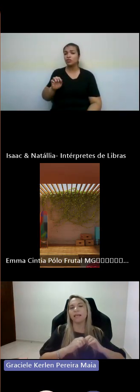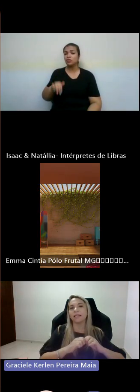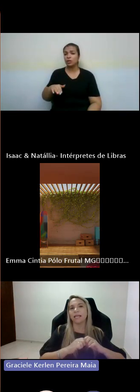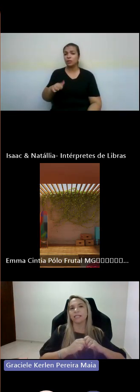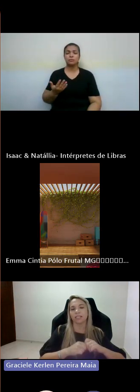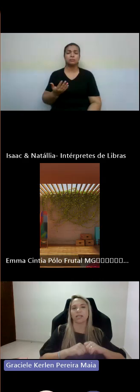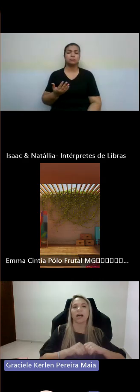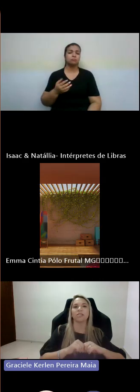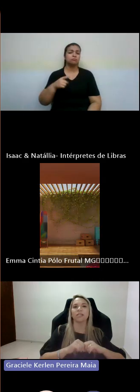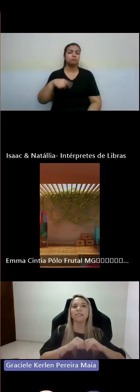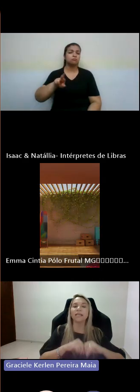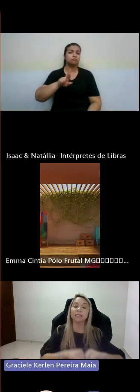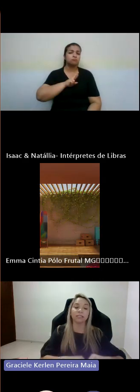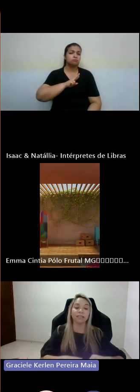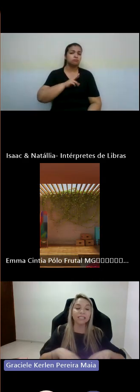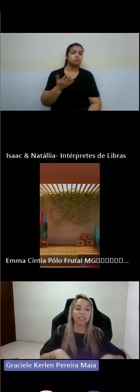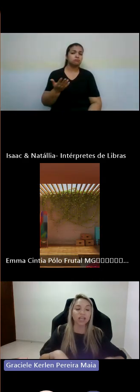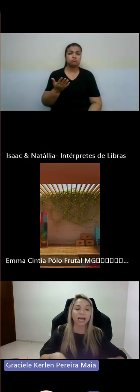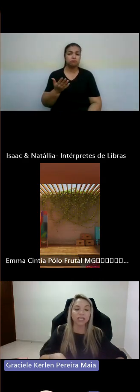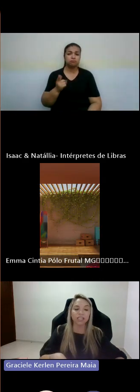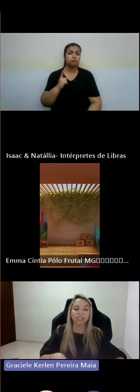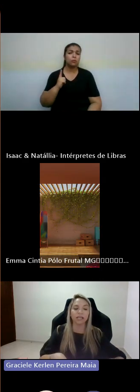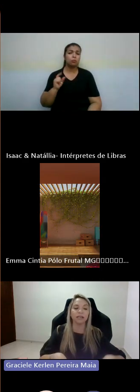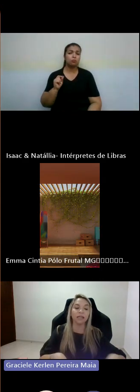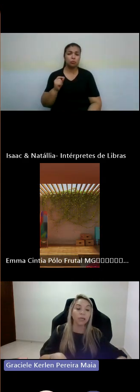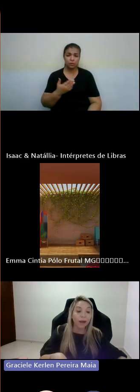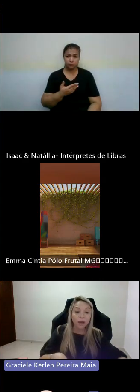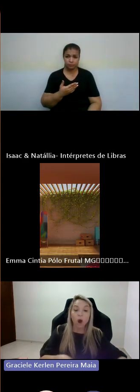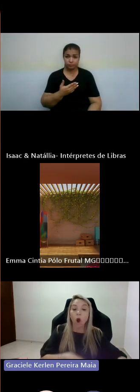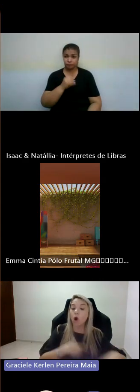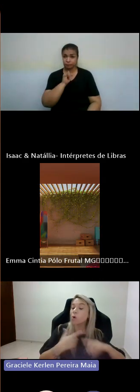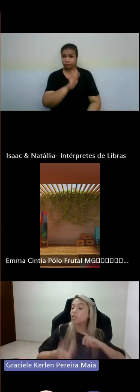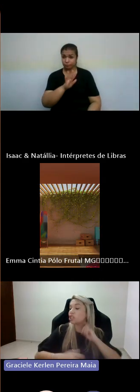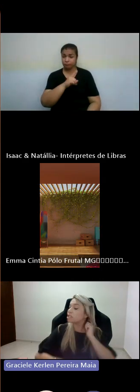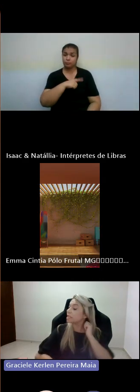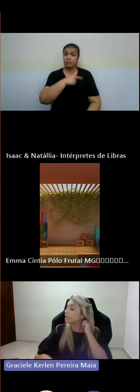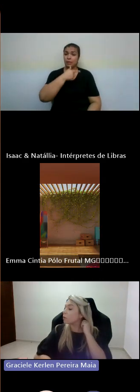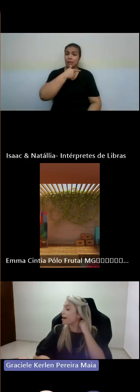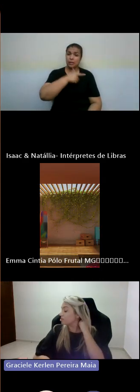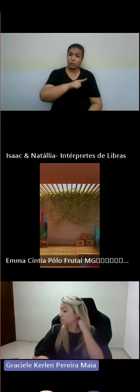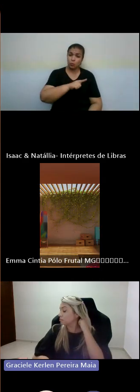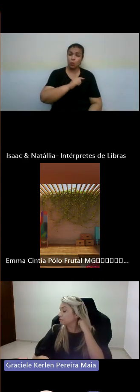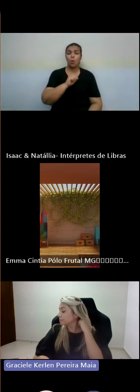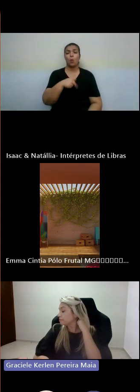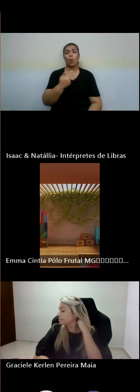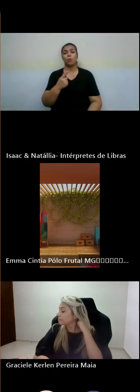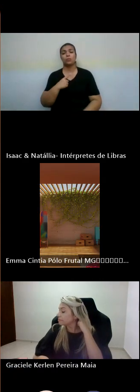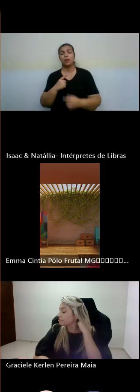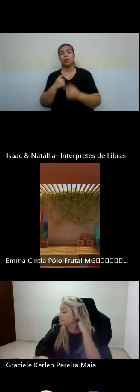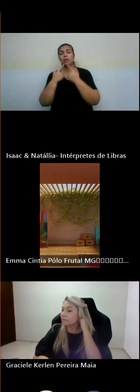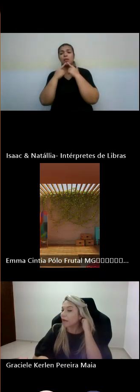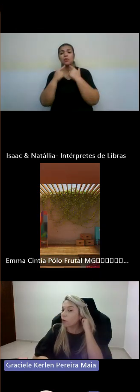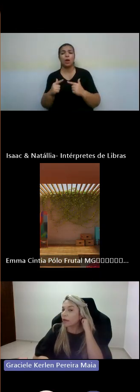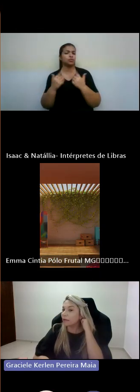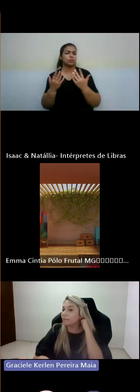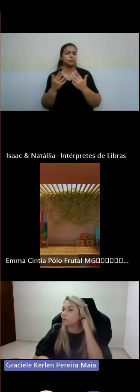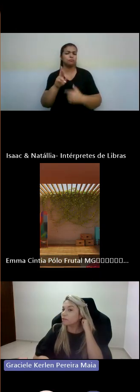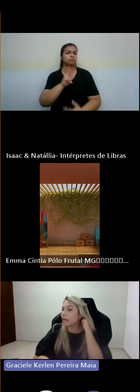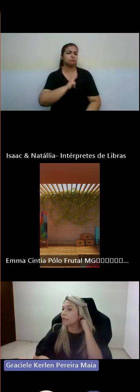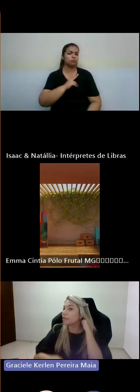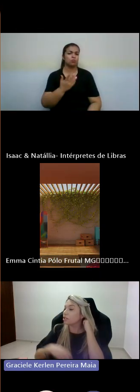dizer o que tem nessa charge? Nessa charge a gente tem língua ou a gente tem linguagem?